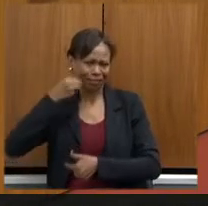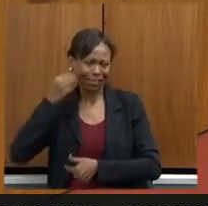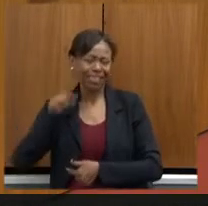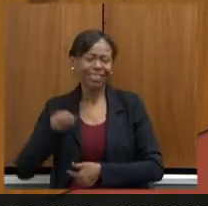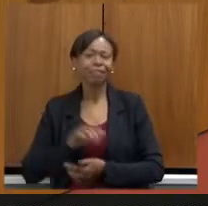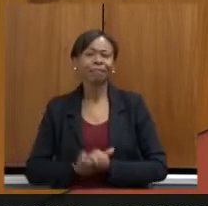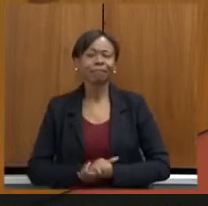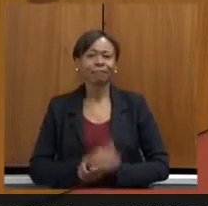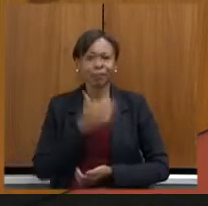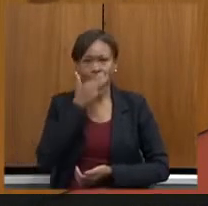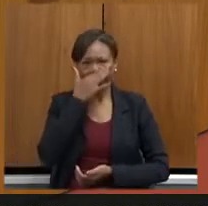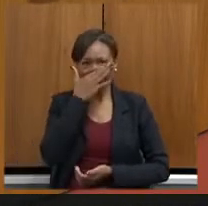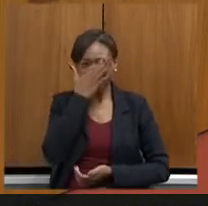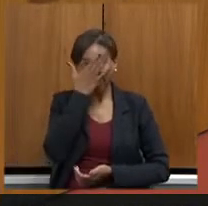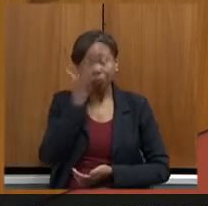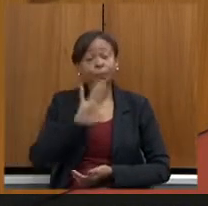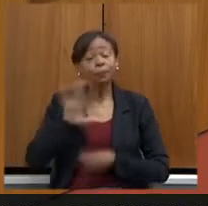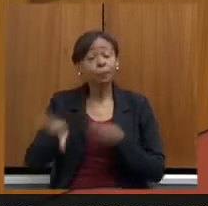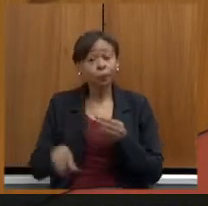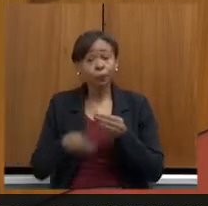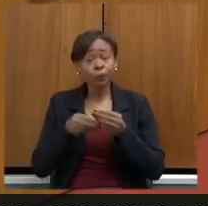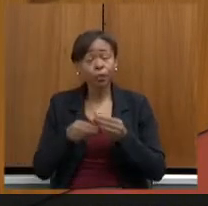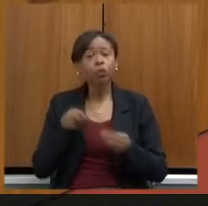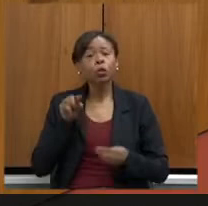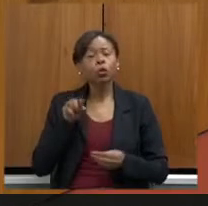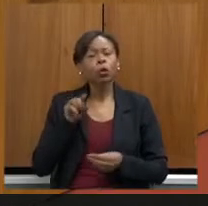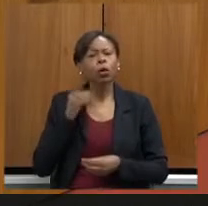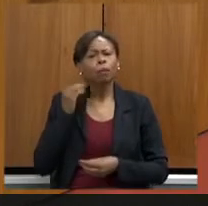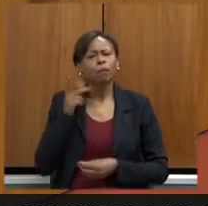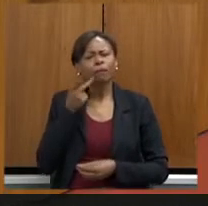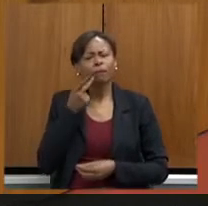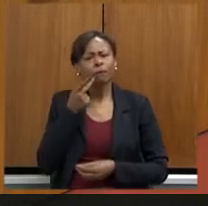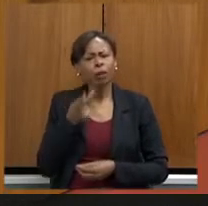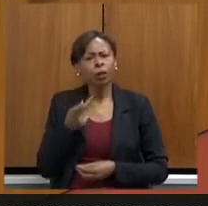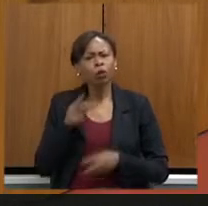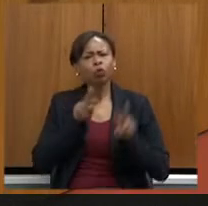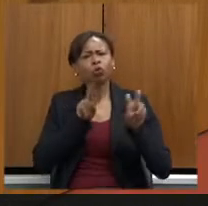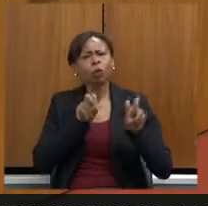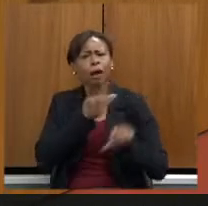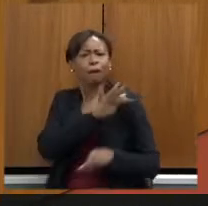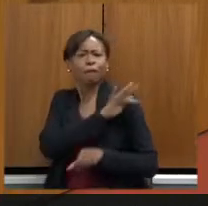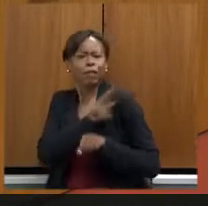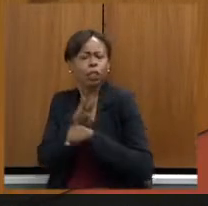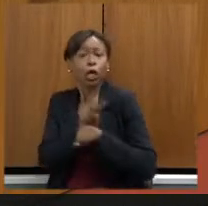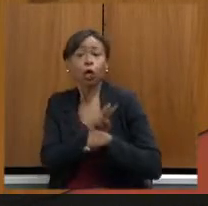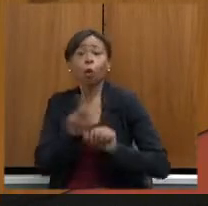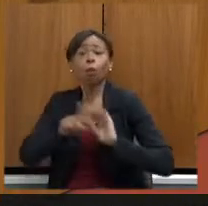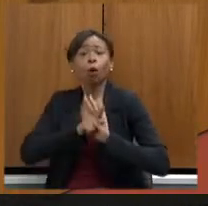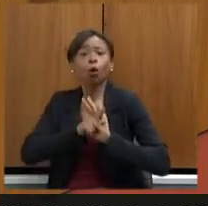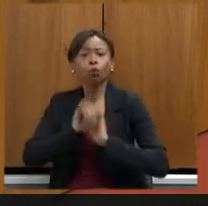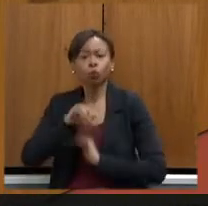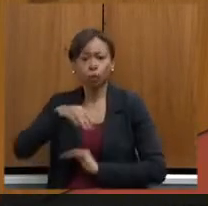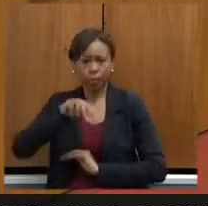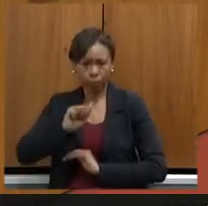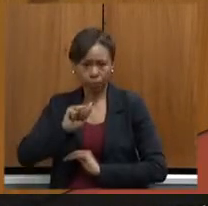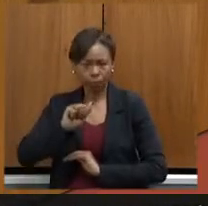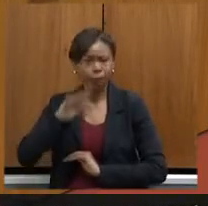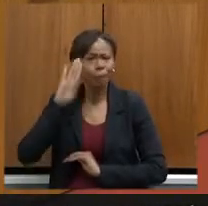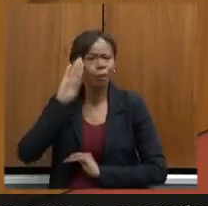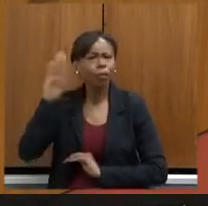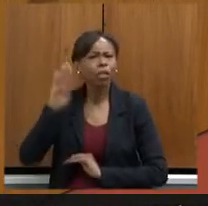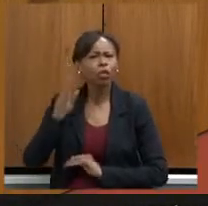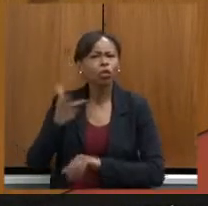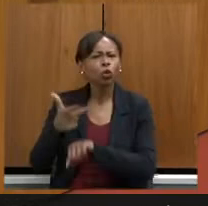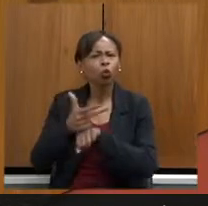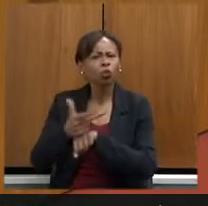só um um adendo aqui Deputado vossa excelência disse a respeito da fiscalização do IMA principalmente naquele